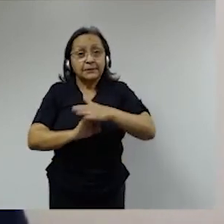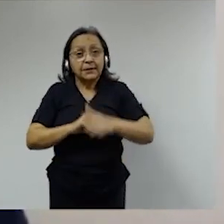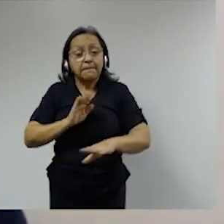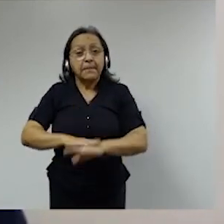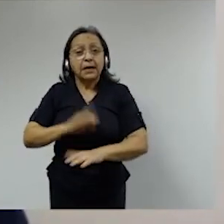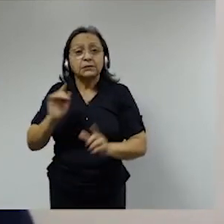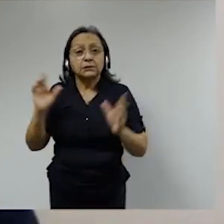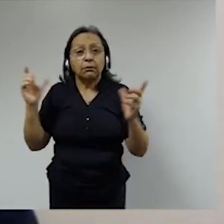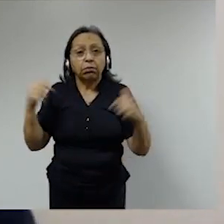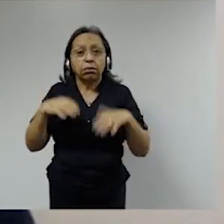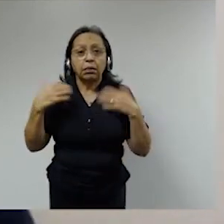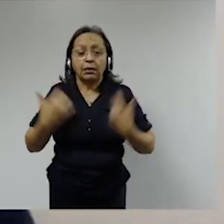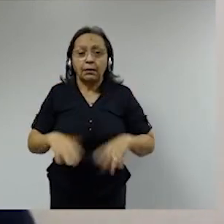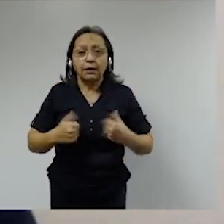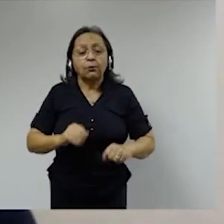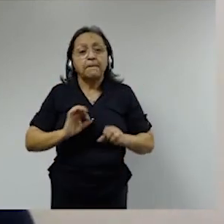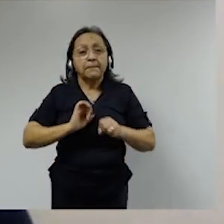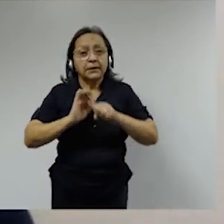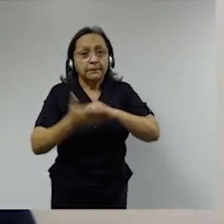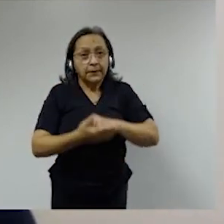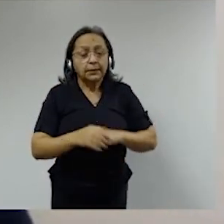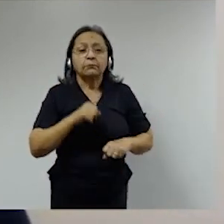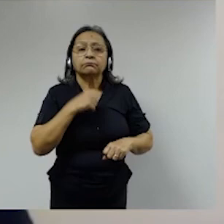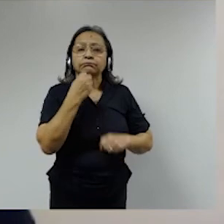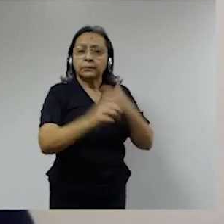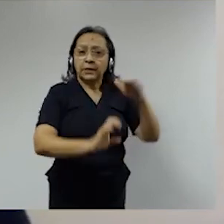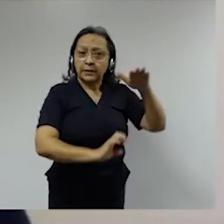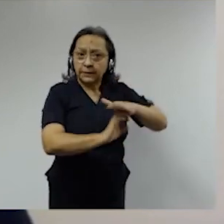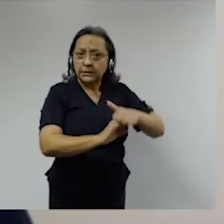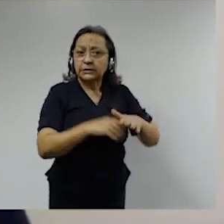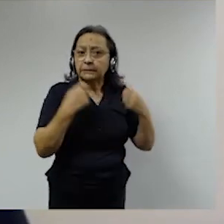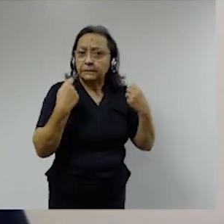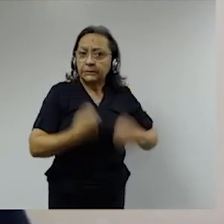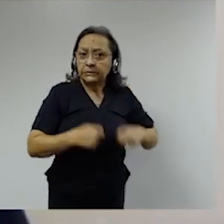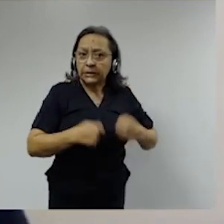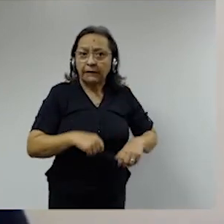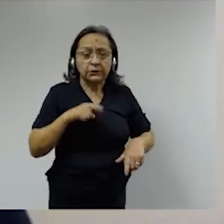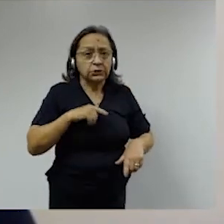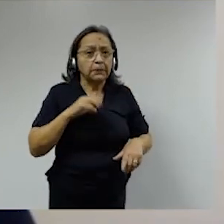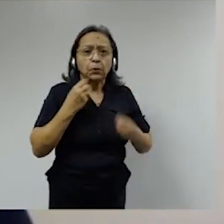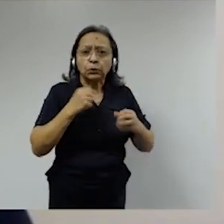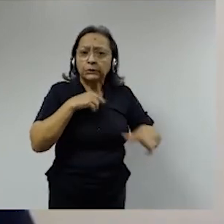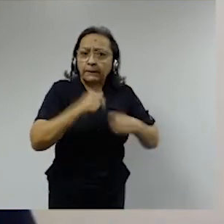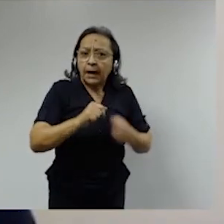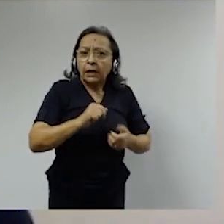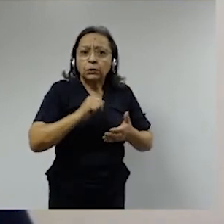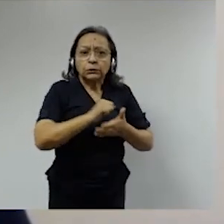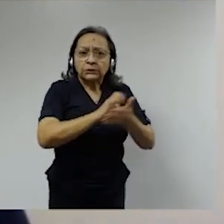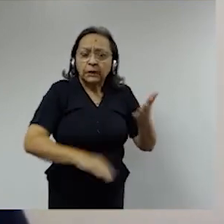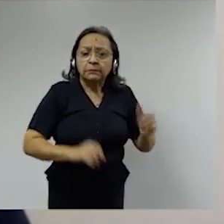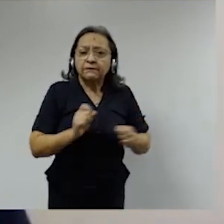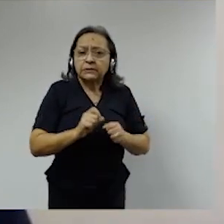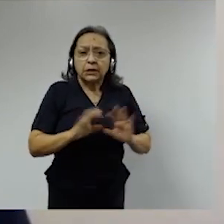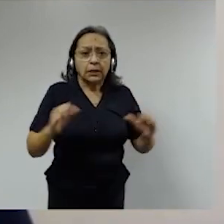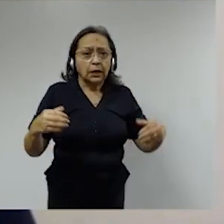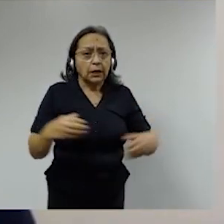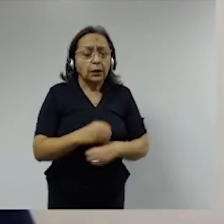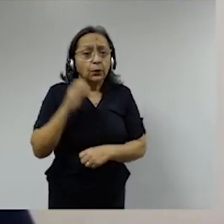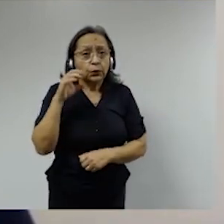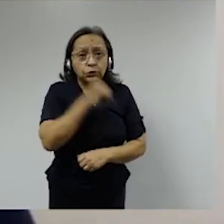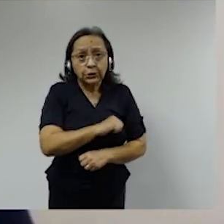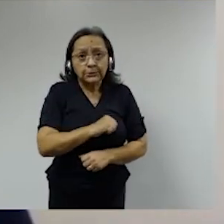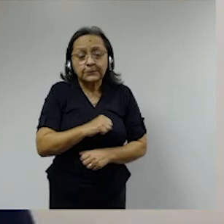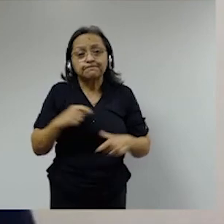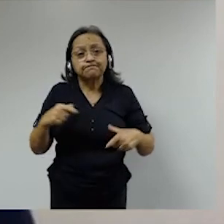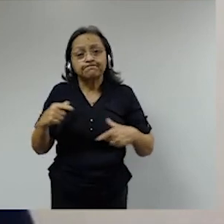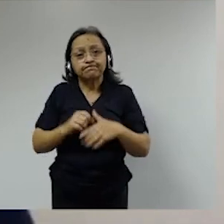a pandemia, aquelas empresas que mais precisaram encerrar suas atividades, que são as microempresas, são,